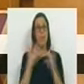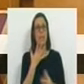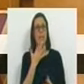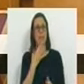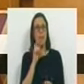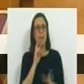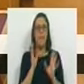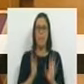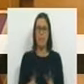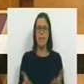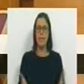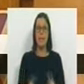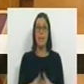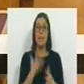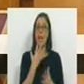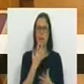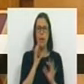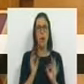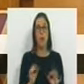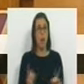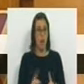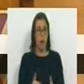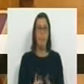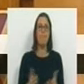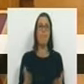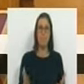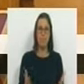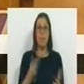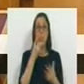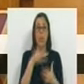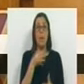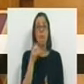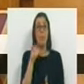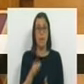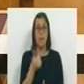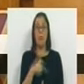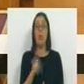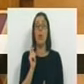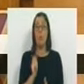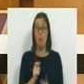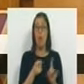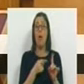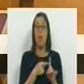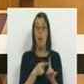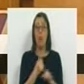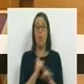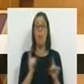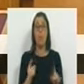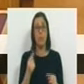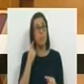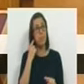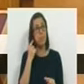precaução tem que ser utilizado com cuidado, porque senão qualquer dia temos aqui o PCP e o Bloco de Esquerda, porque